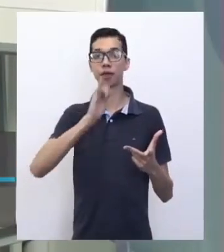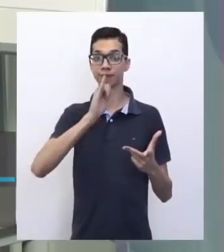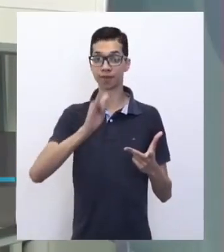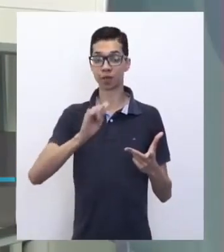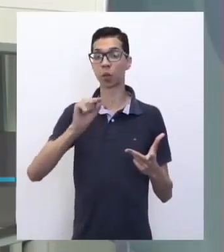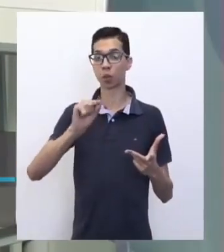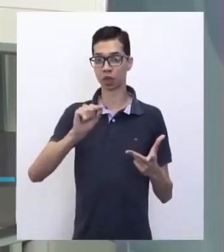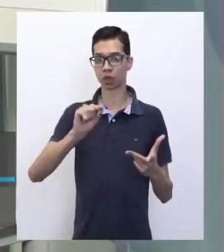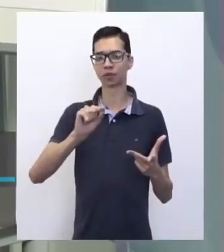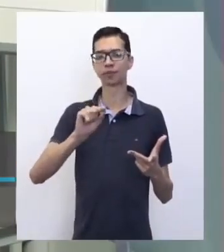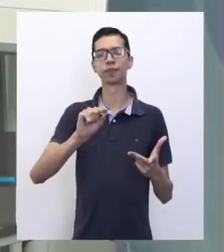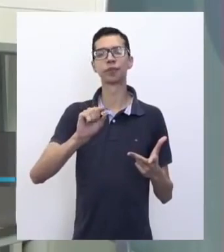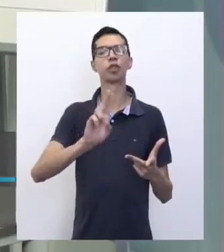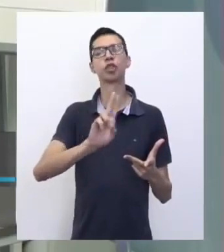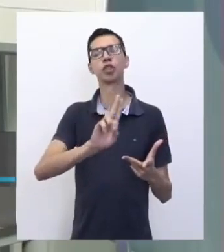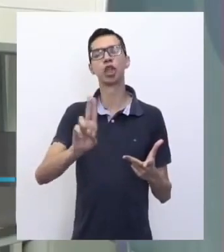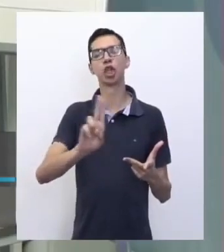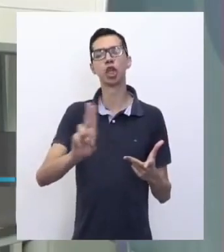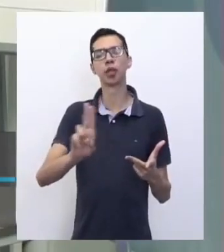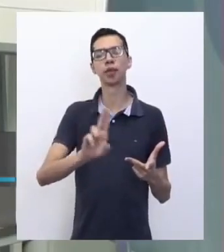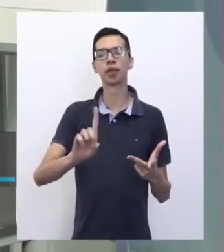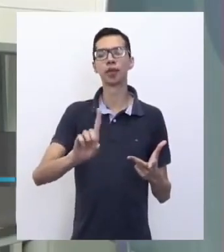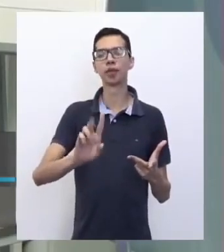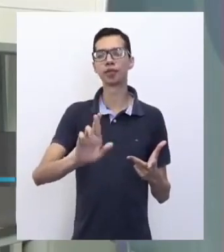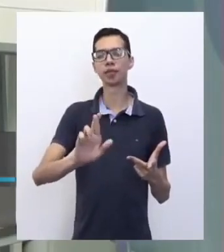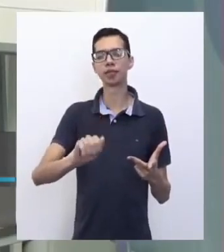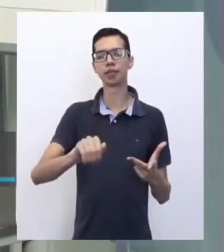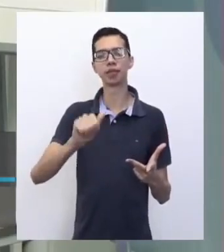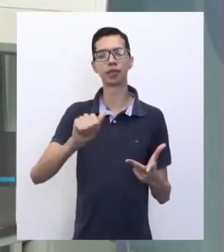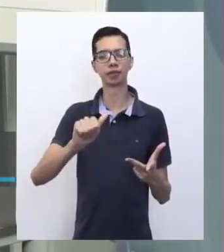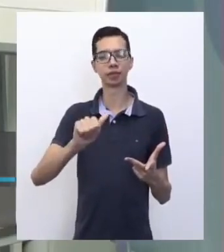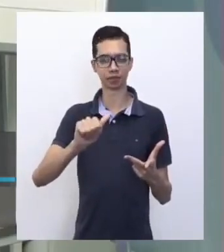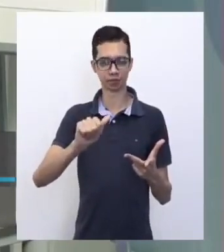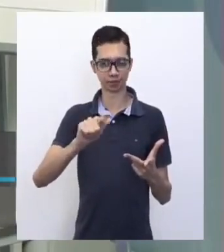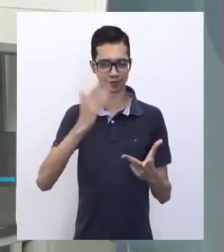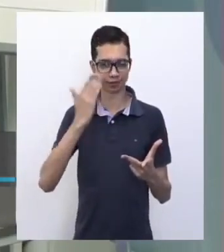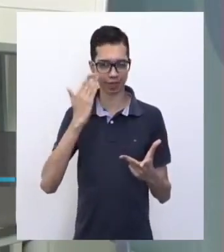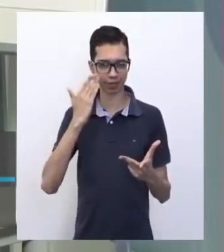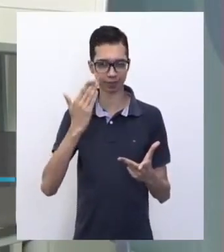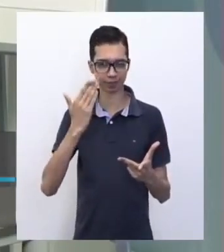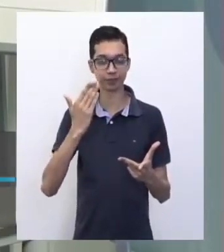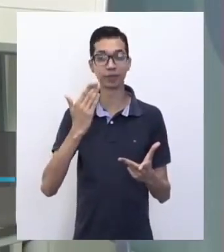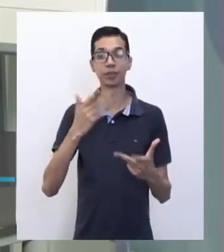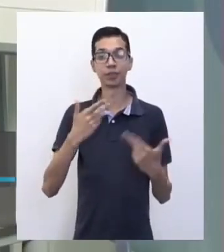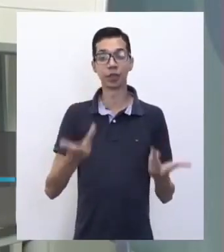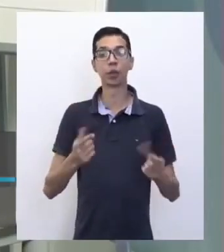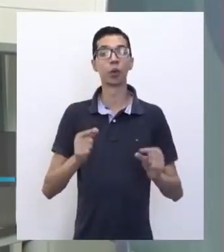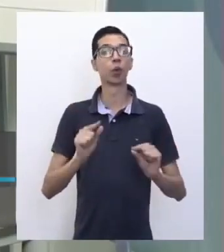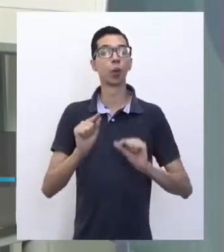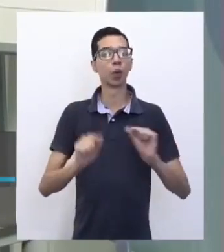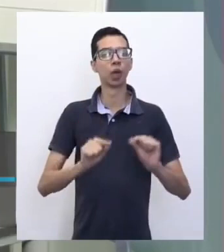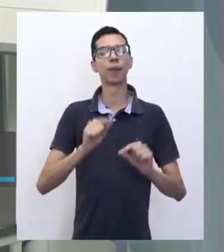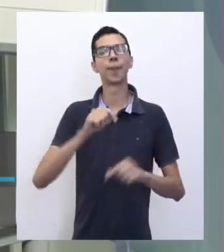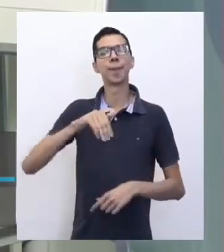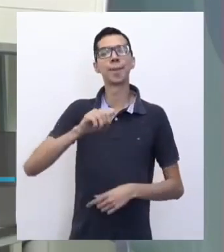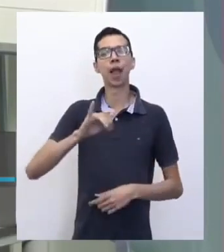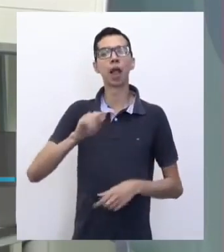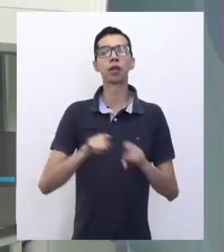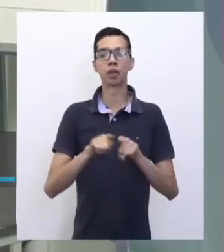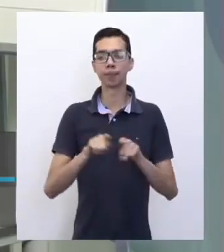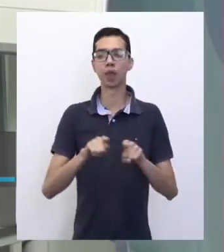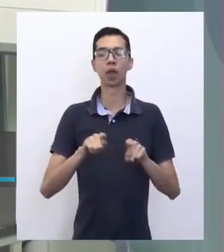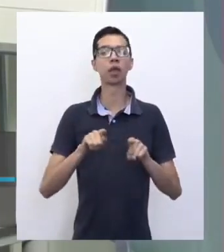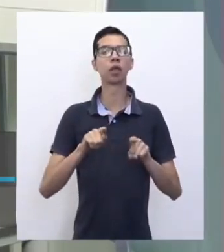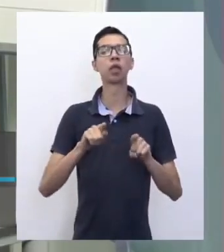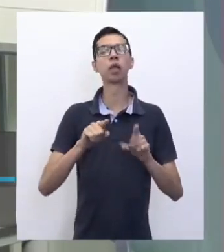tá? O Henrique pergunta: tema de drama? A Mariana fala: é uma história de drama? O Matheus